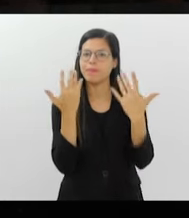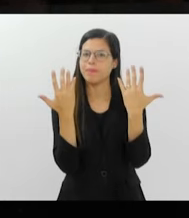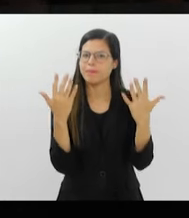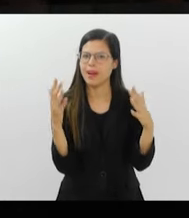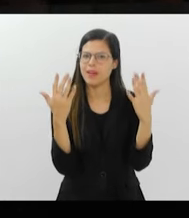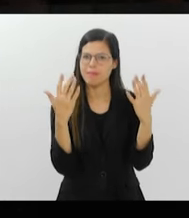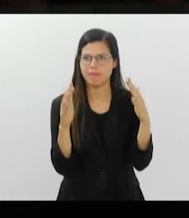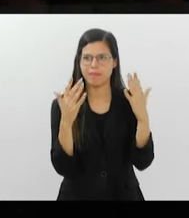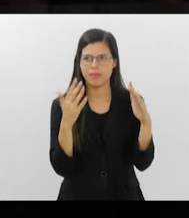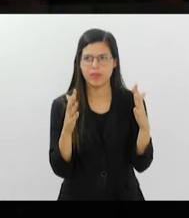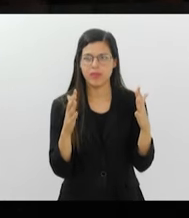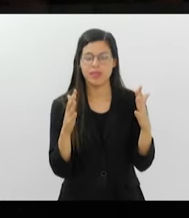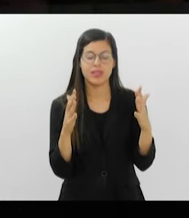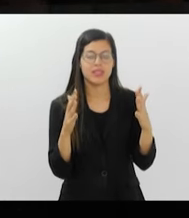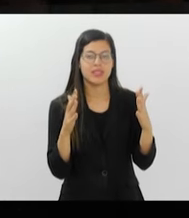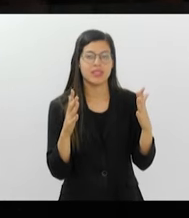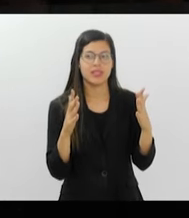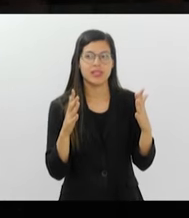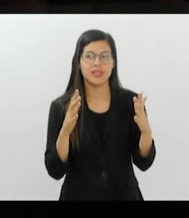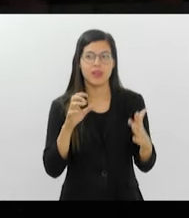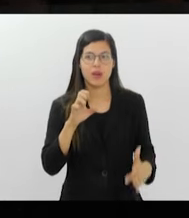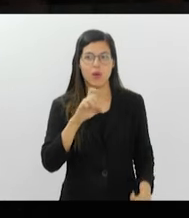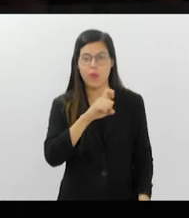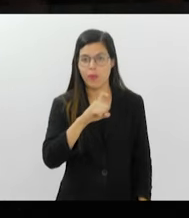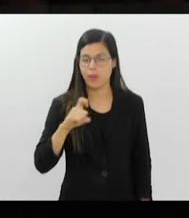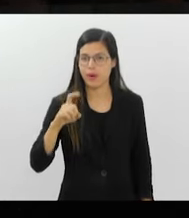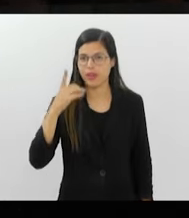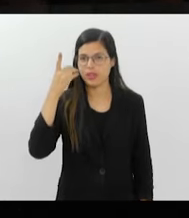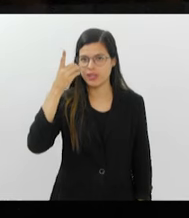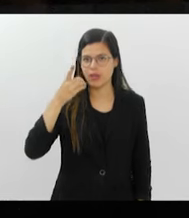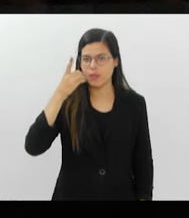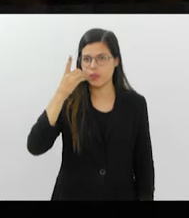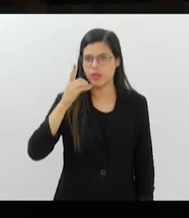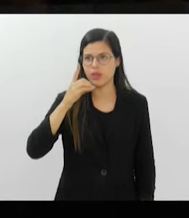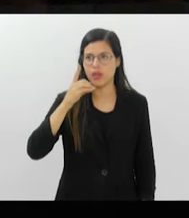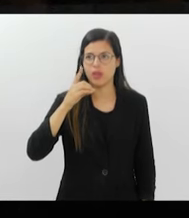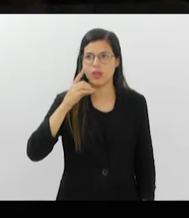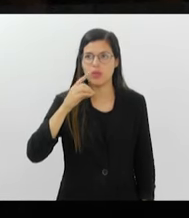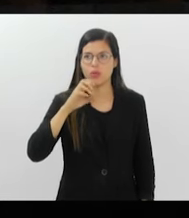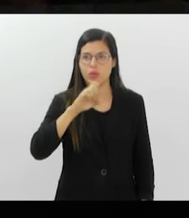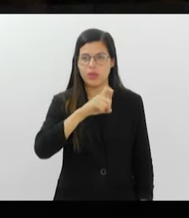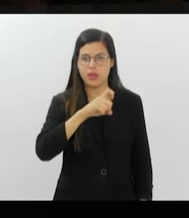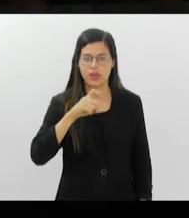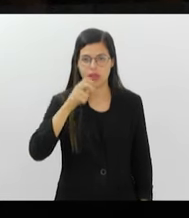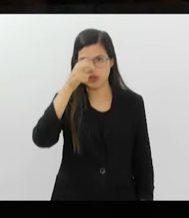parabenizar o ex-deputado e